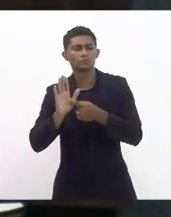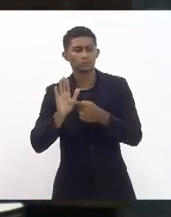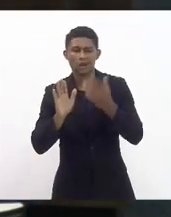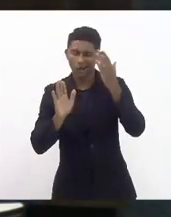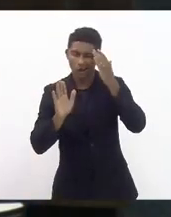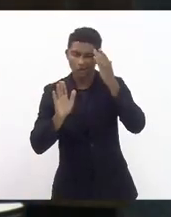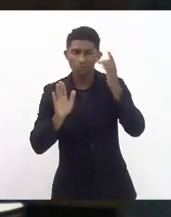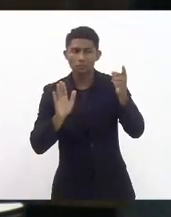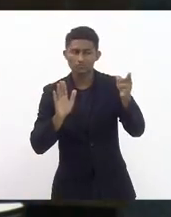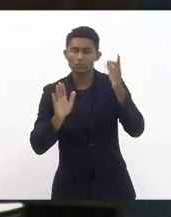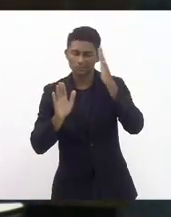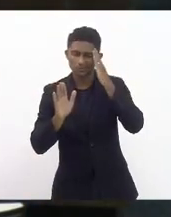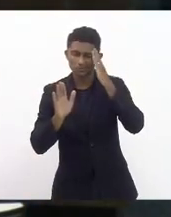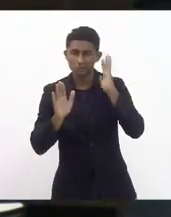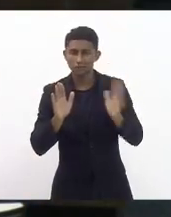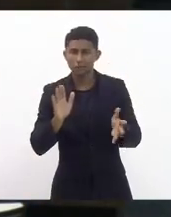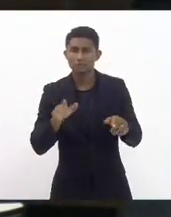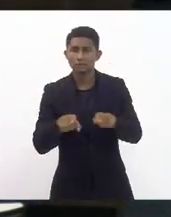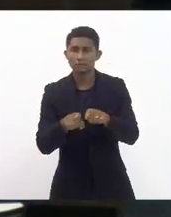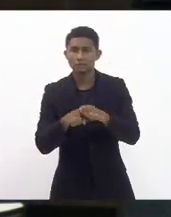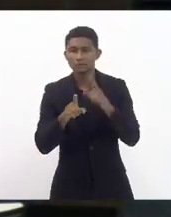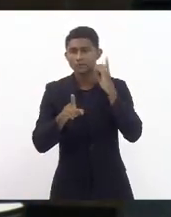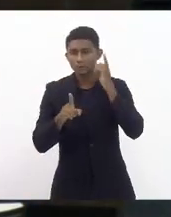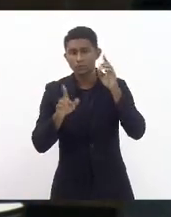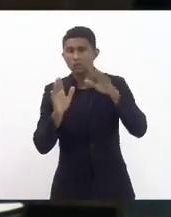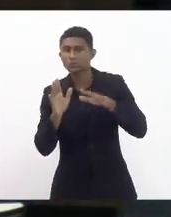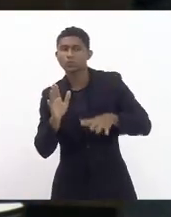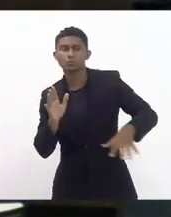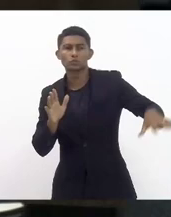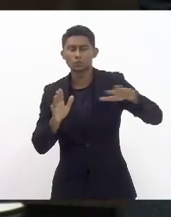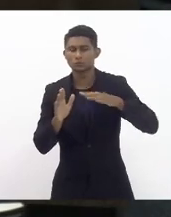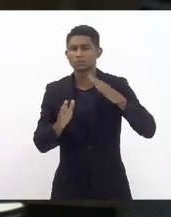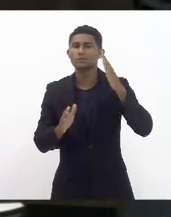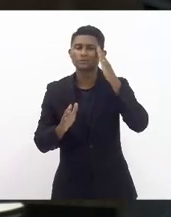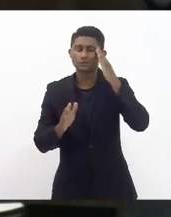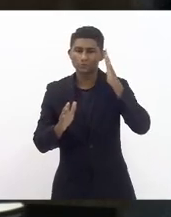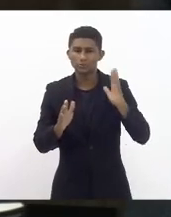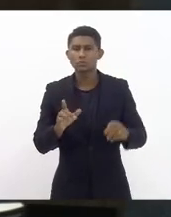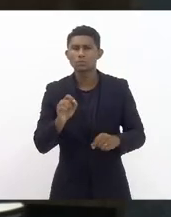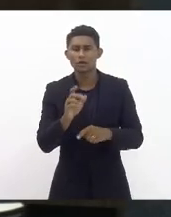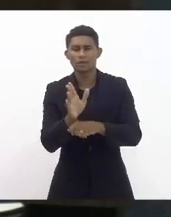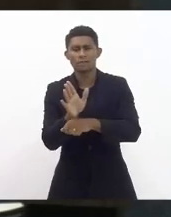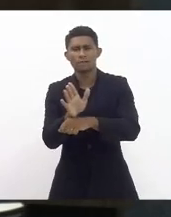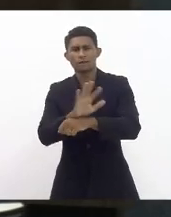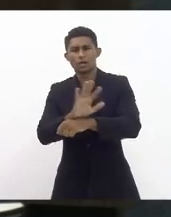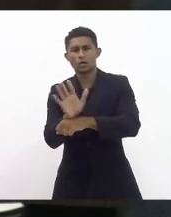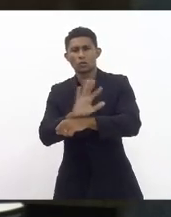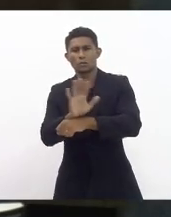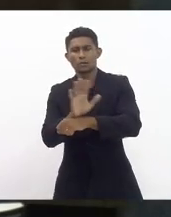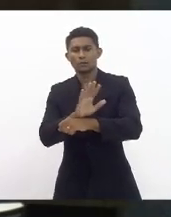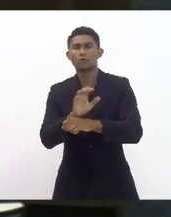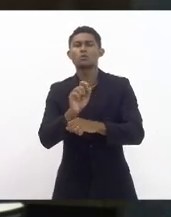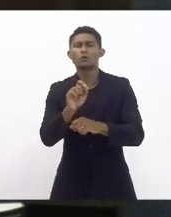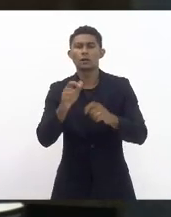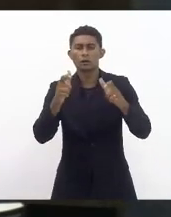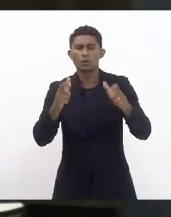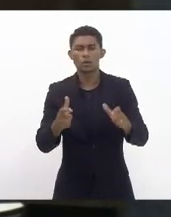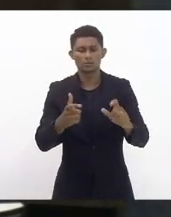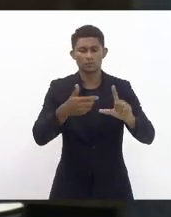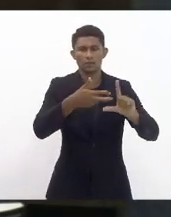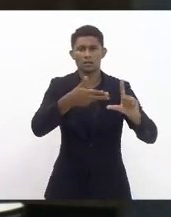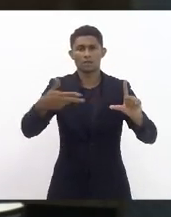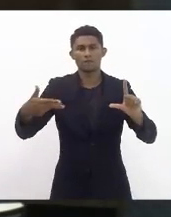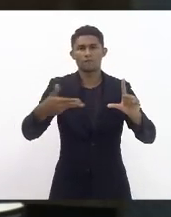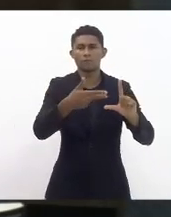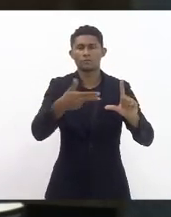deve estar sabendo, os deputados e deputadas também, que é com relação ao filme que está na plataforma da Netflix,